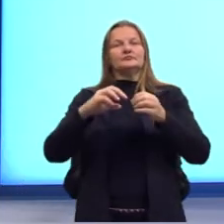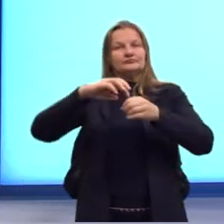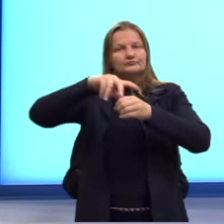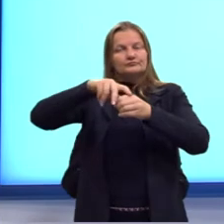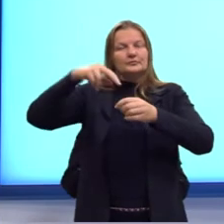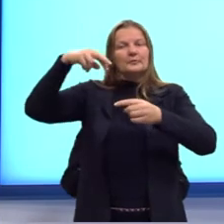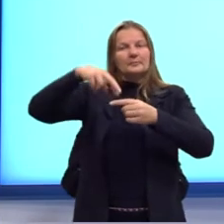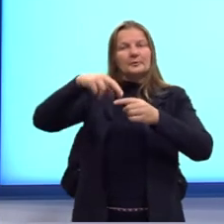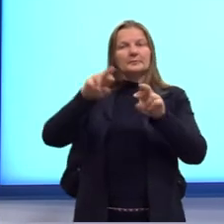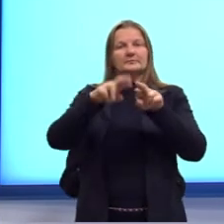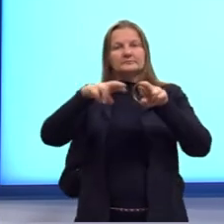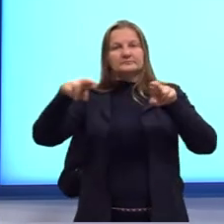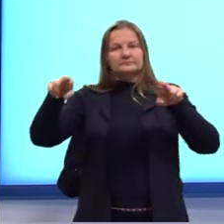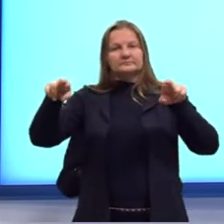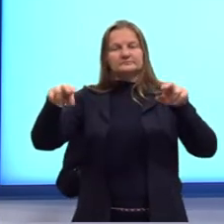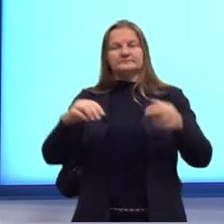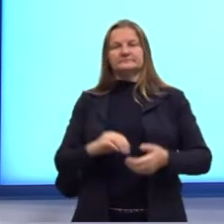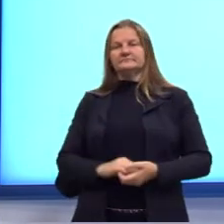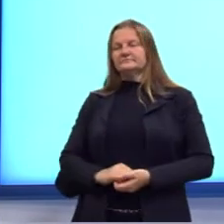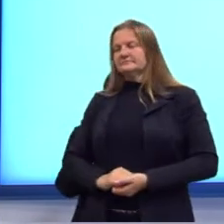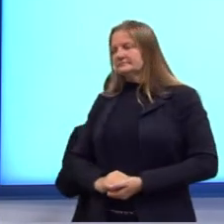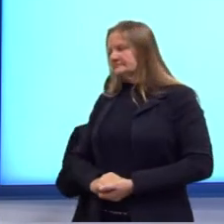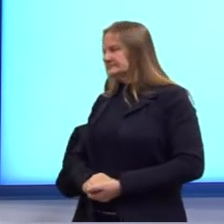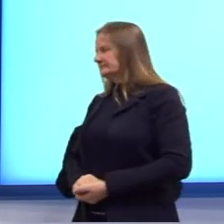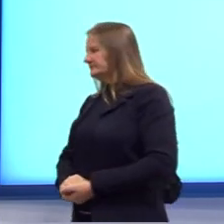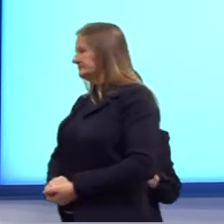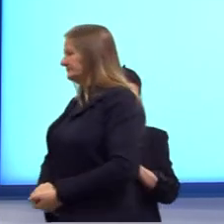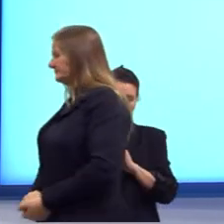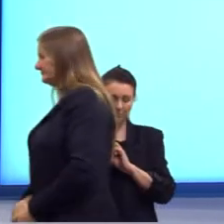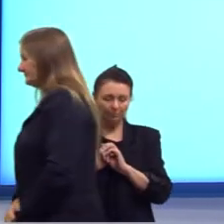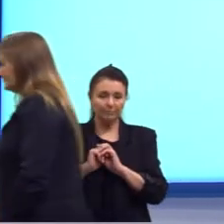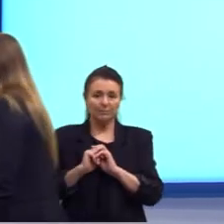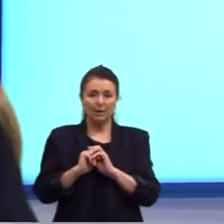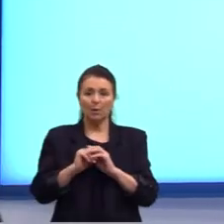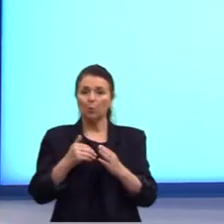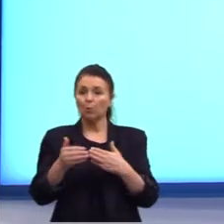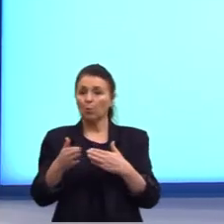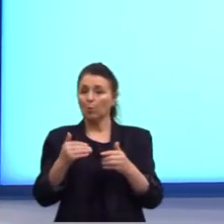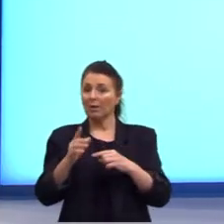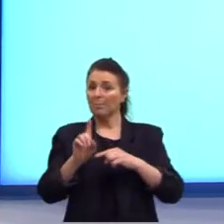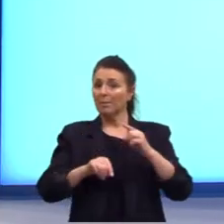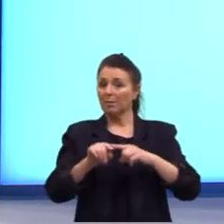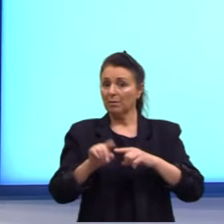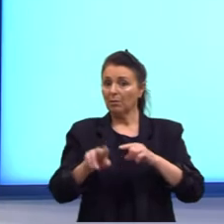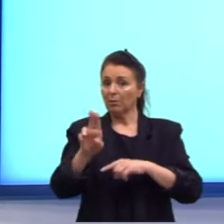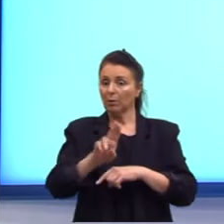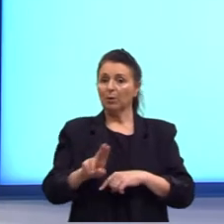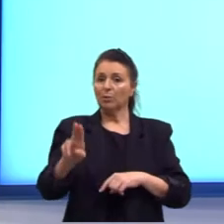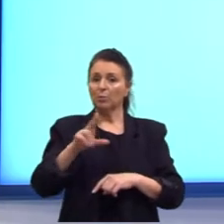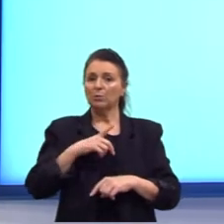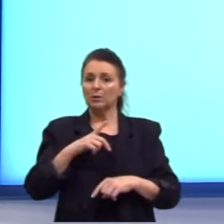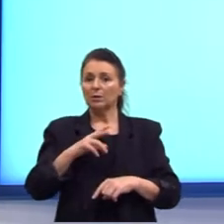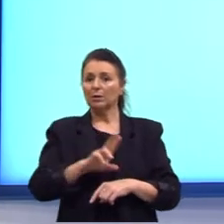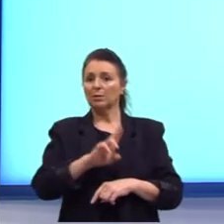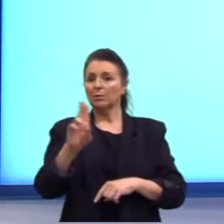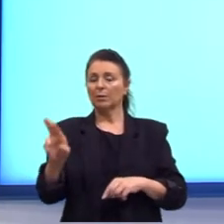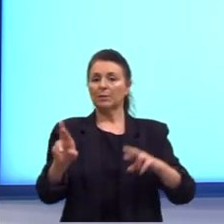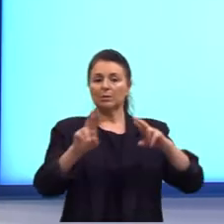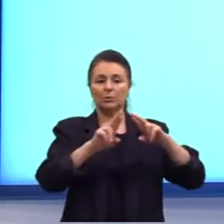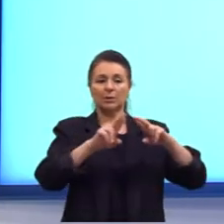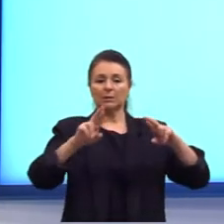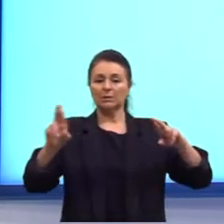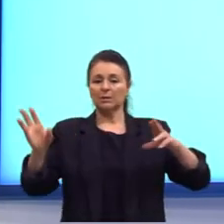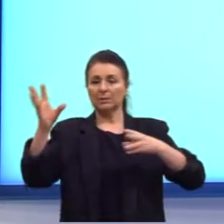resistência qualquer equipamento né que a gente vai conectar ele tem uma resistência que geralmente aparece com o nome de resistência